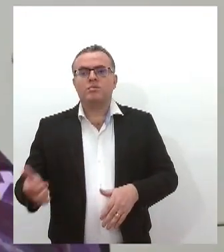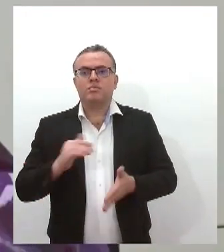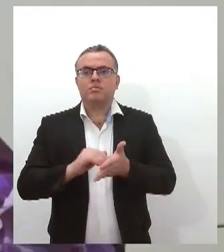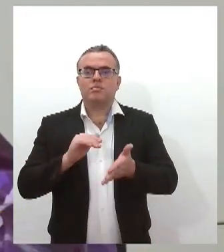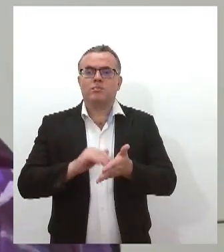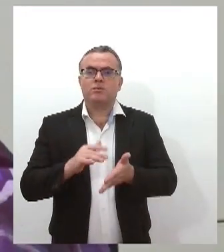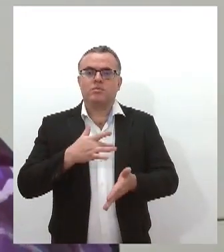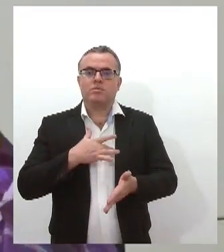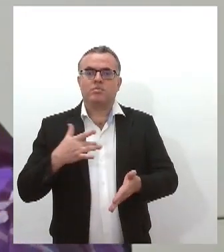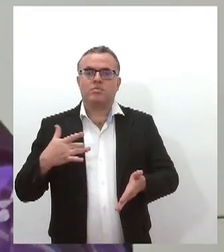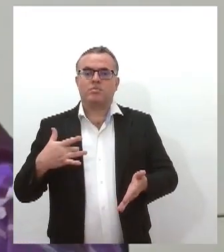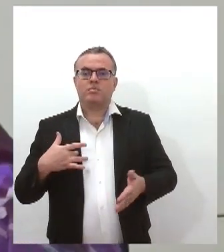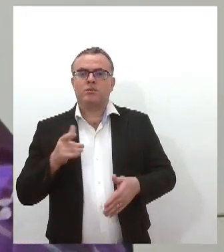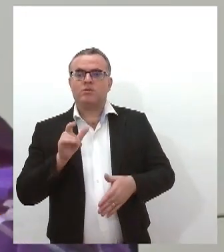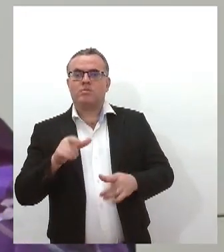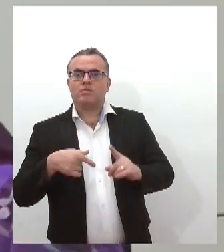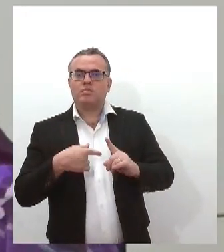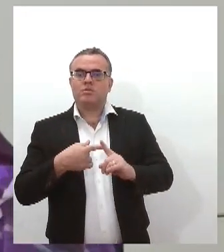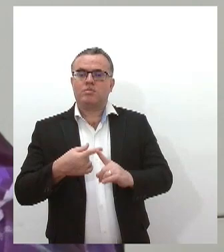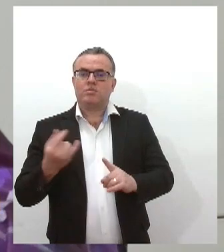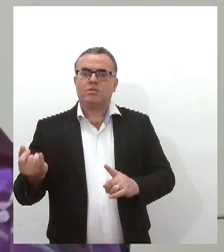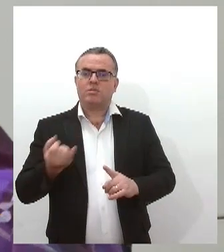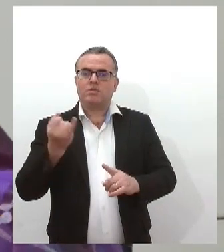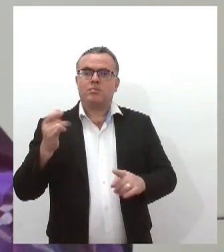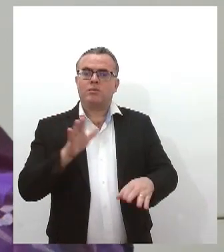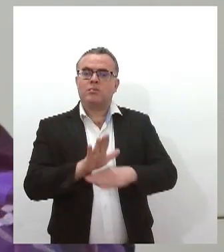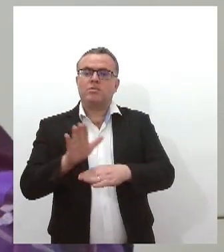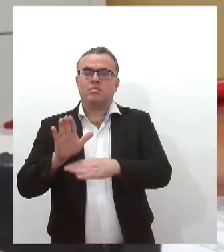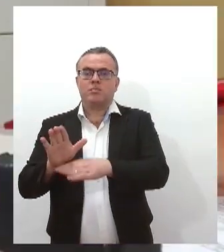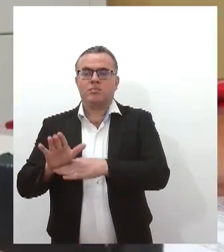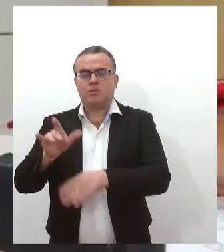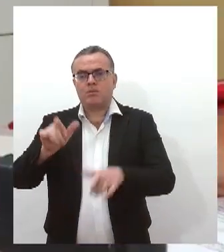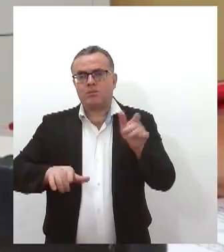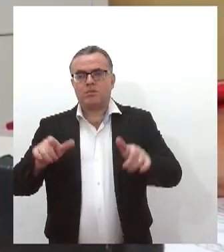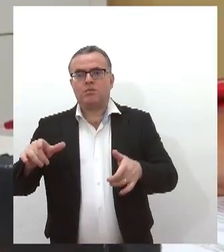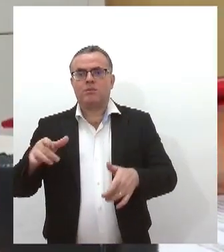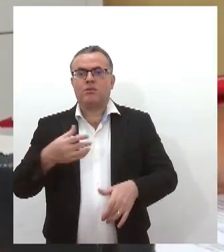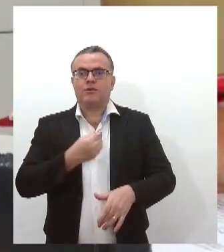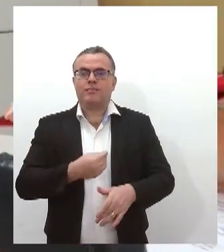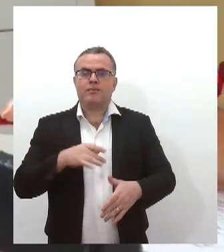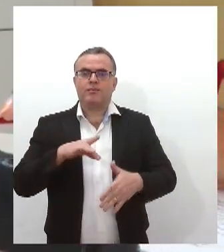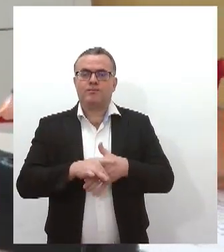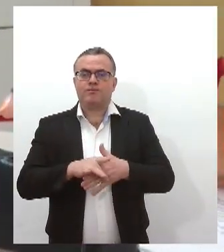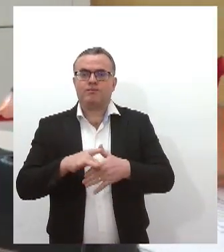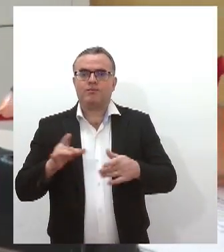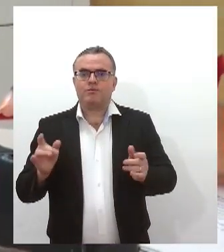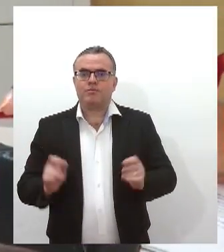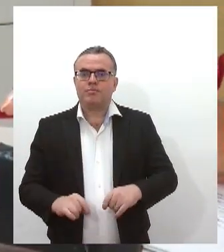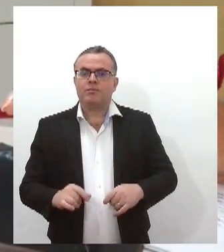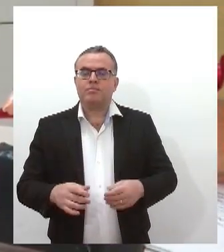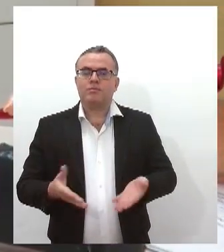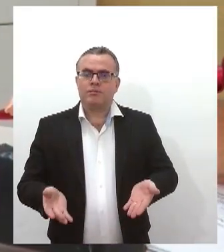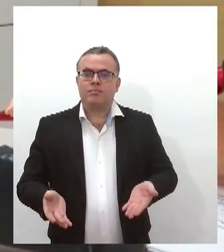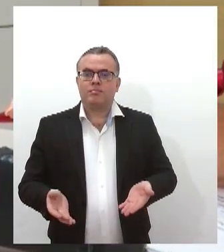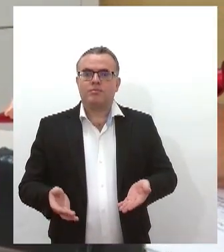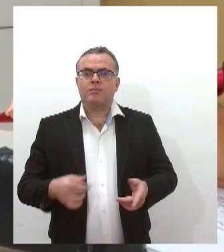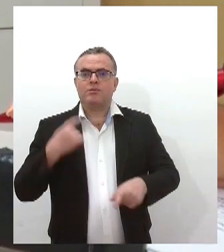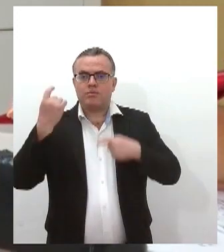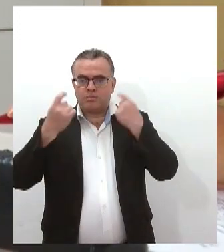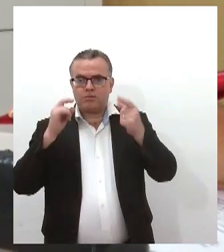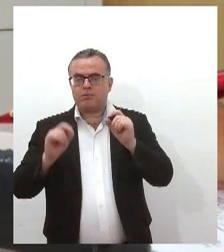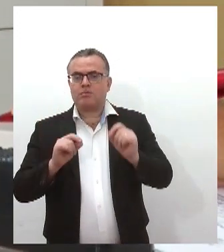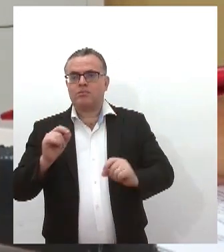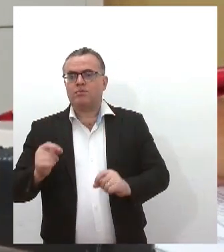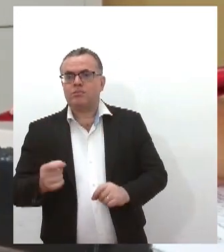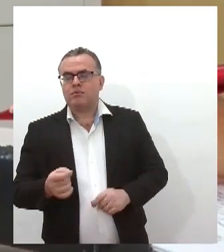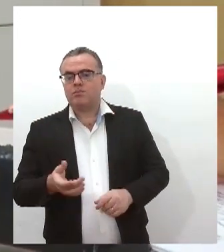é de extrema importância para as pessoas que convivem com HIV. Ele frisa que, para além da preocupação com a medicação, uma